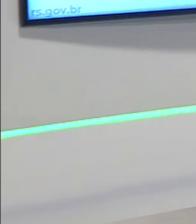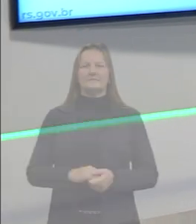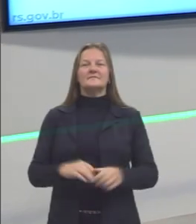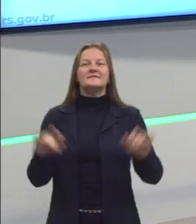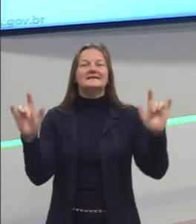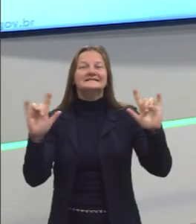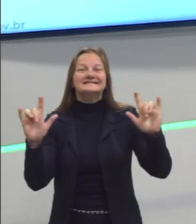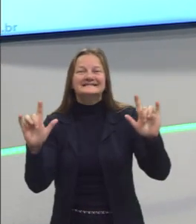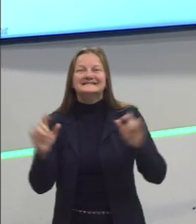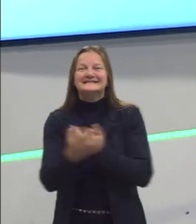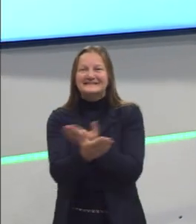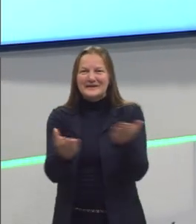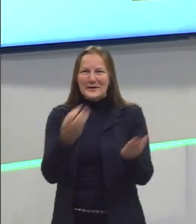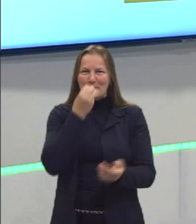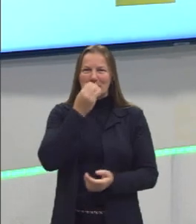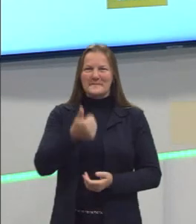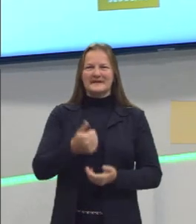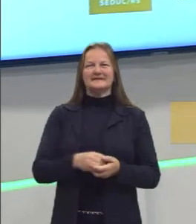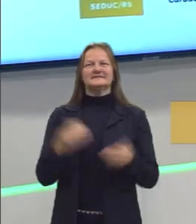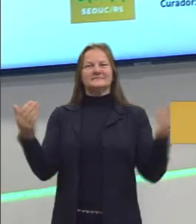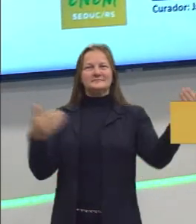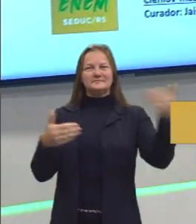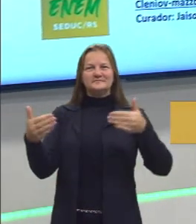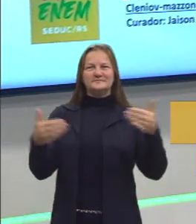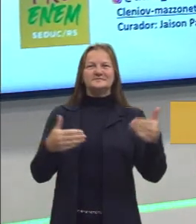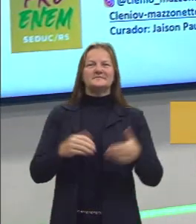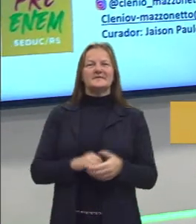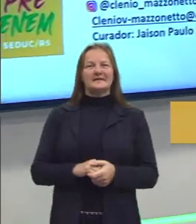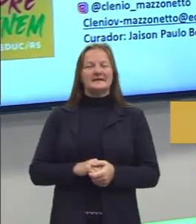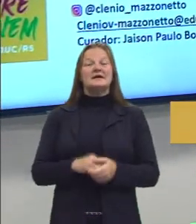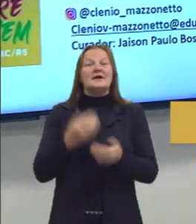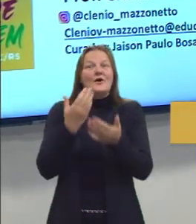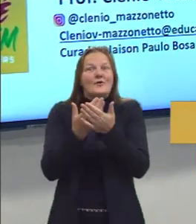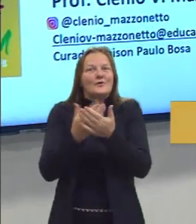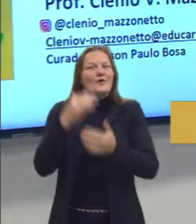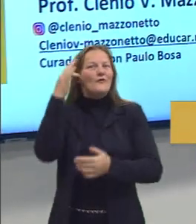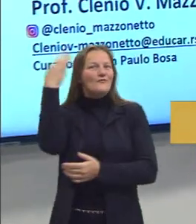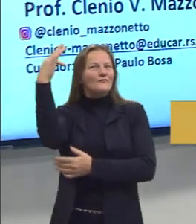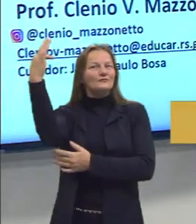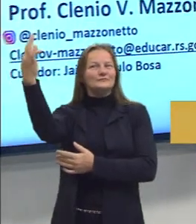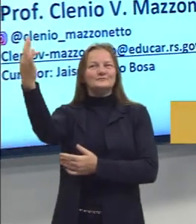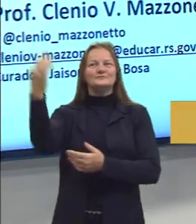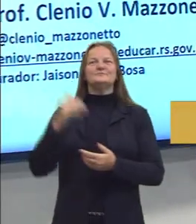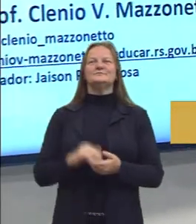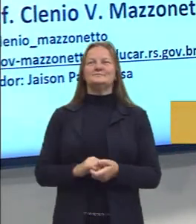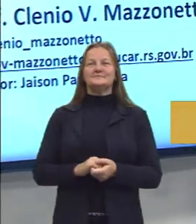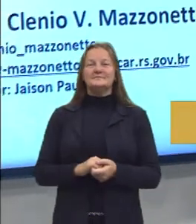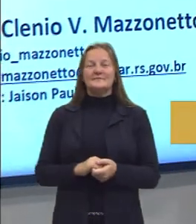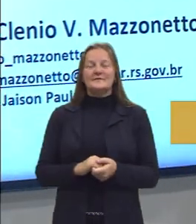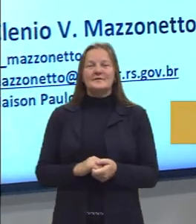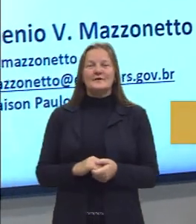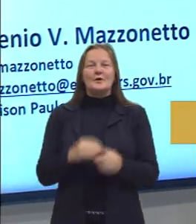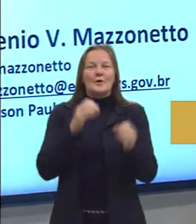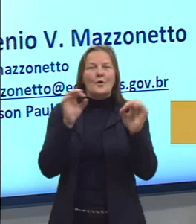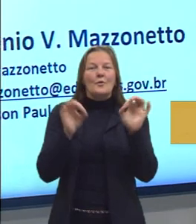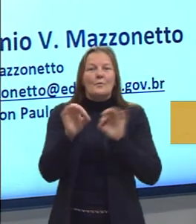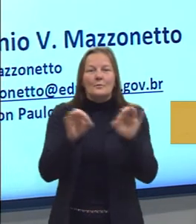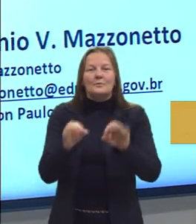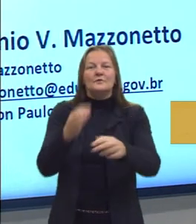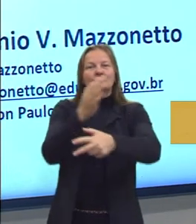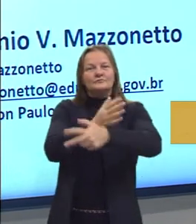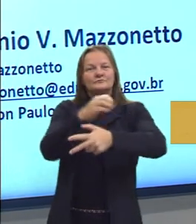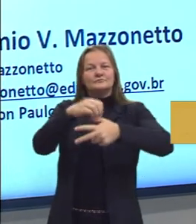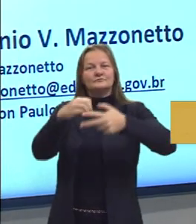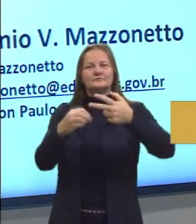fala aí rapaziada tudo bem seja bem-vindo seja bem-vinda para mais uma aula de filosofia do projeto